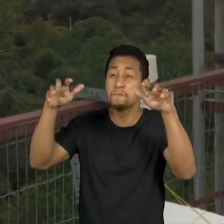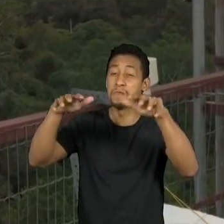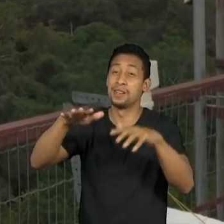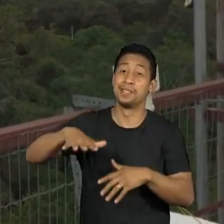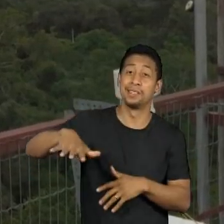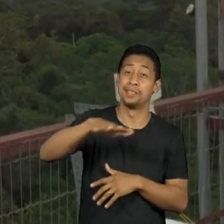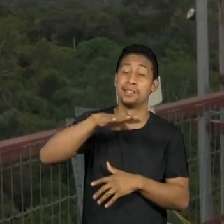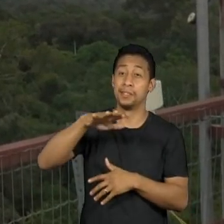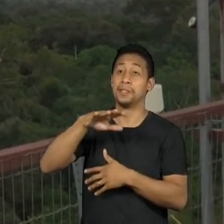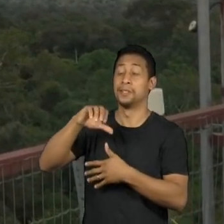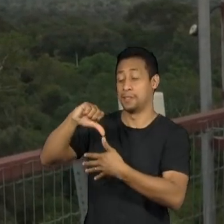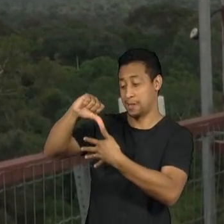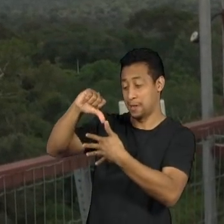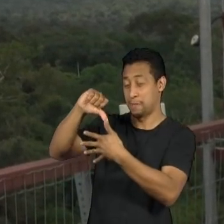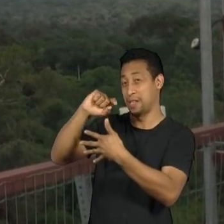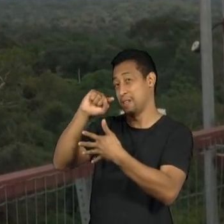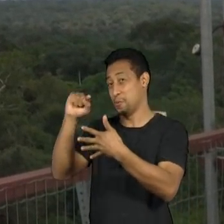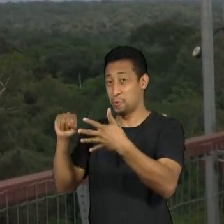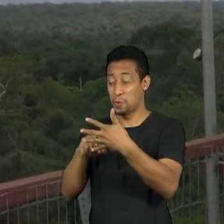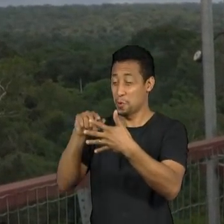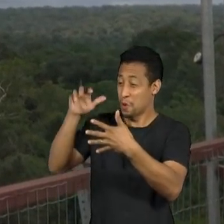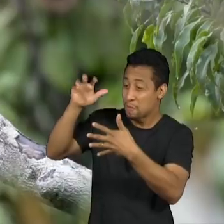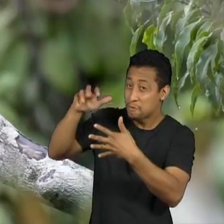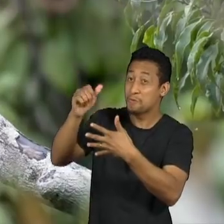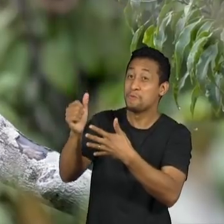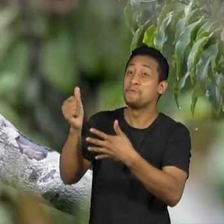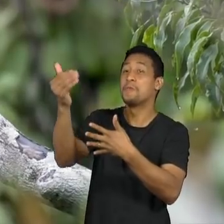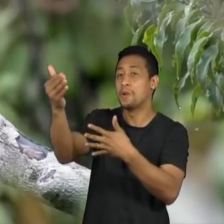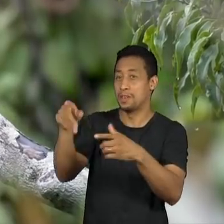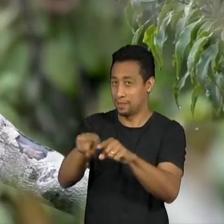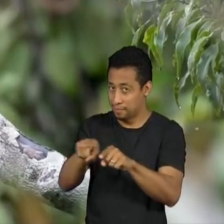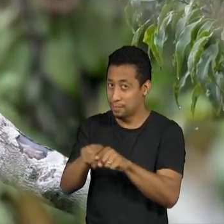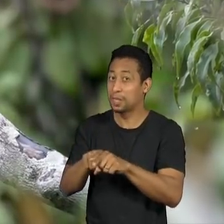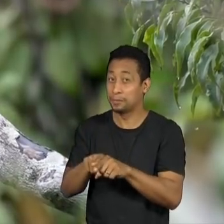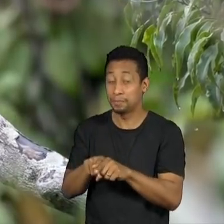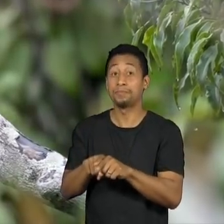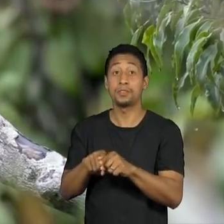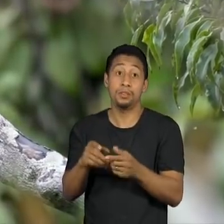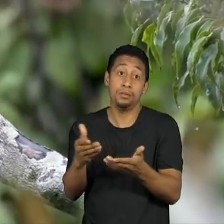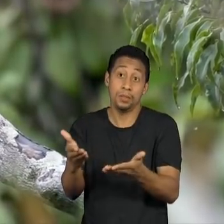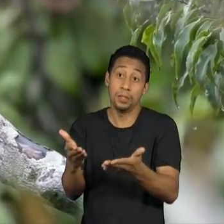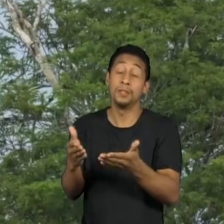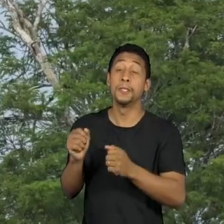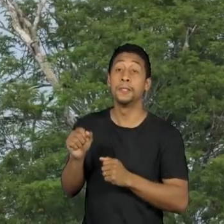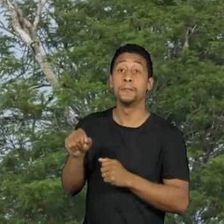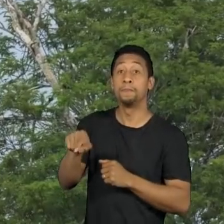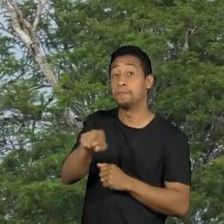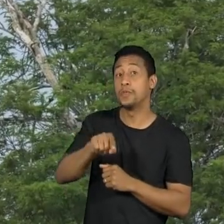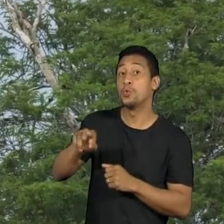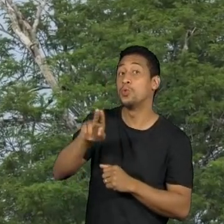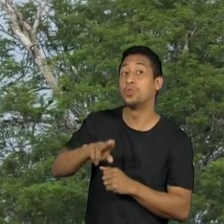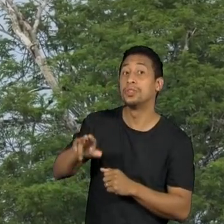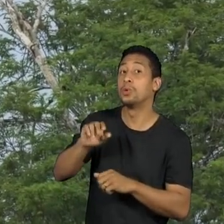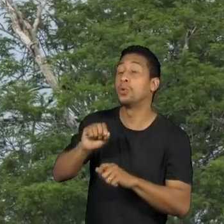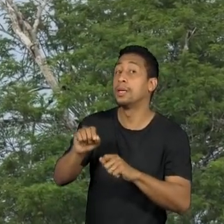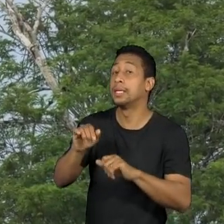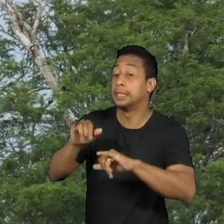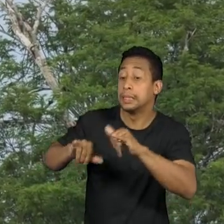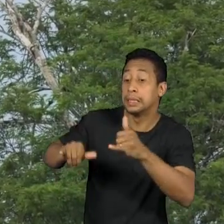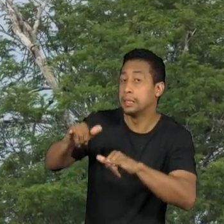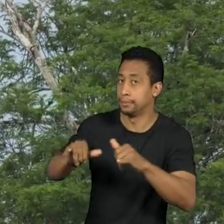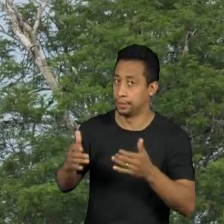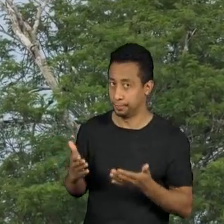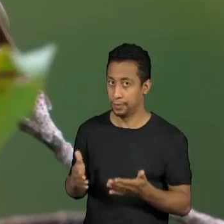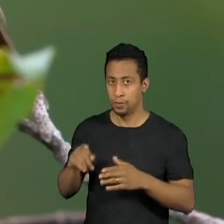do Sul, muito fora da Amazônia também, e nossos usos de química. Toda vez que você usa